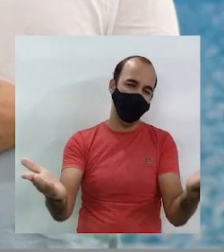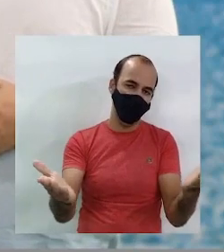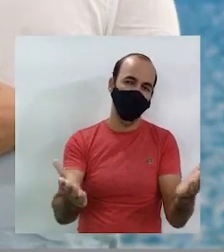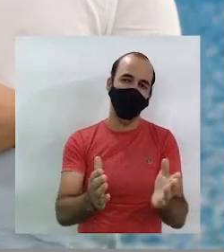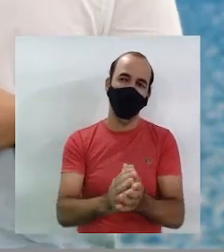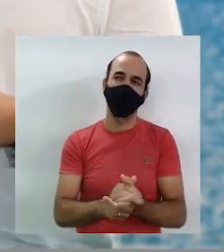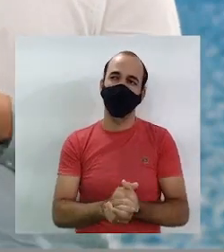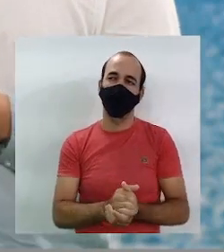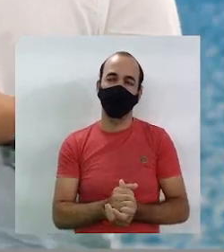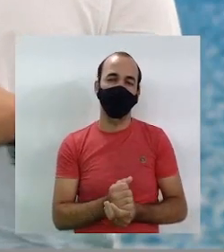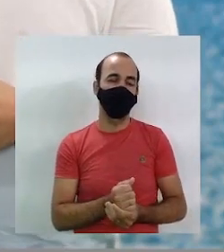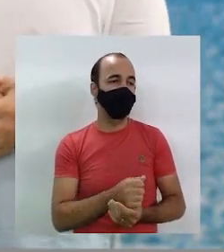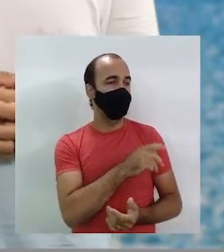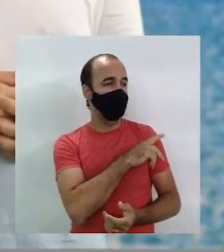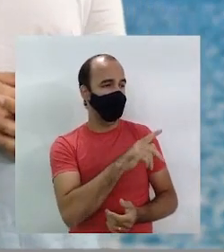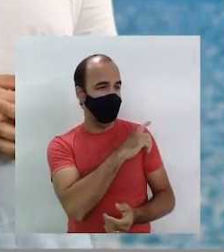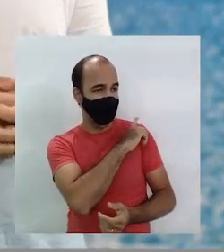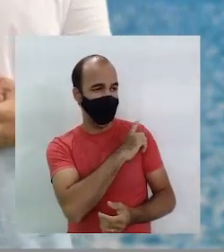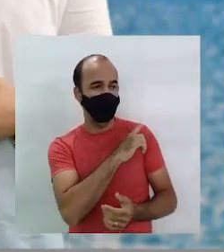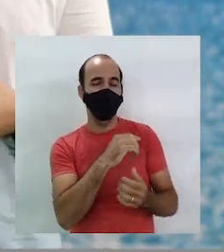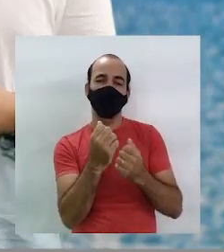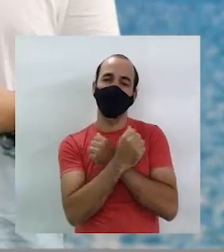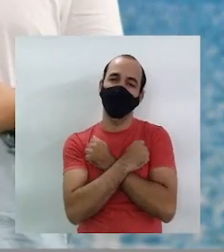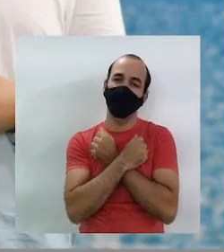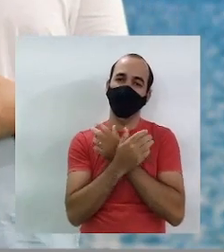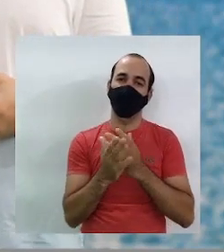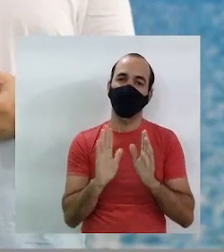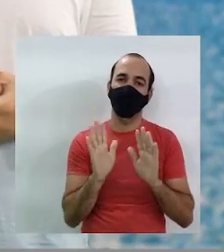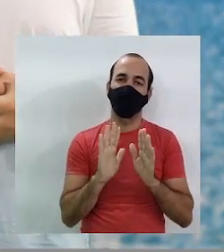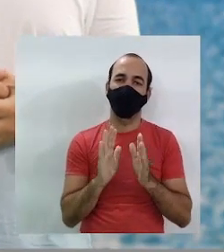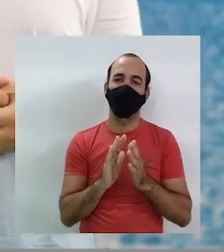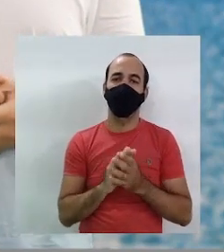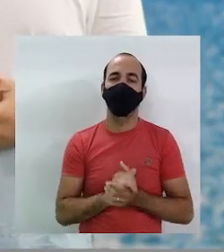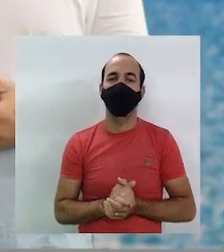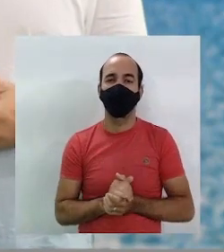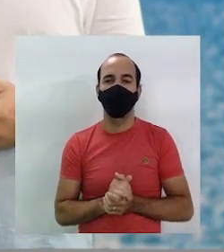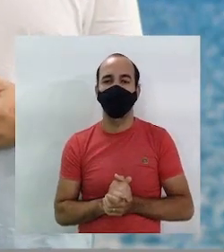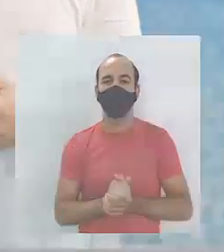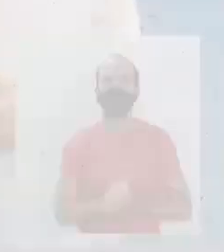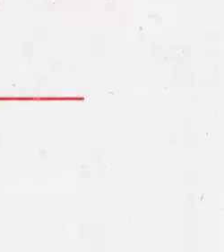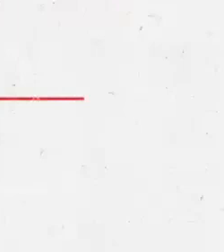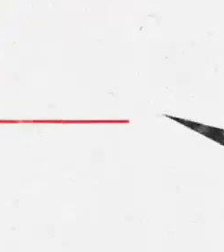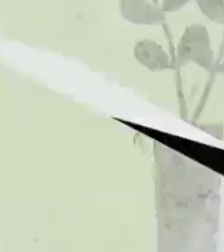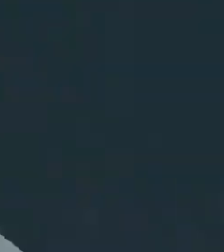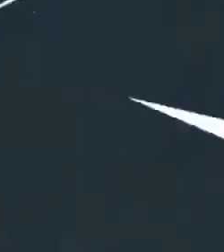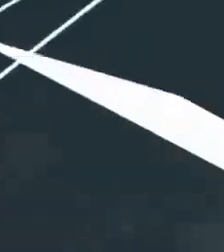Robson, professor Jackson. E até a próxima.